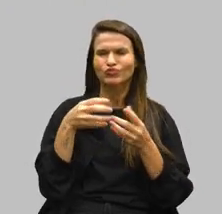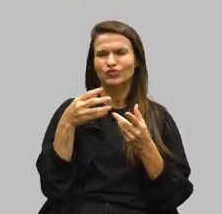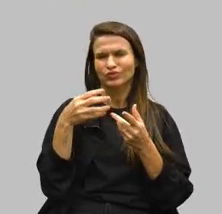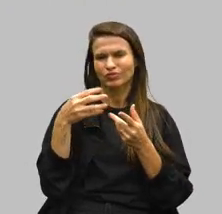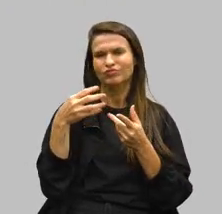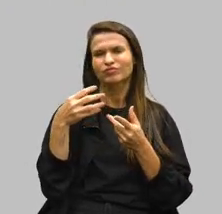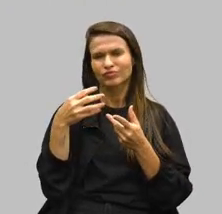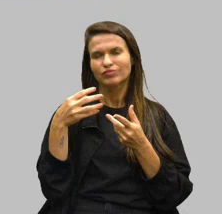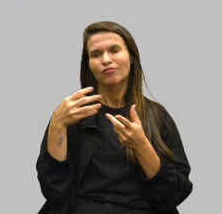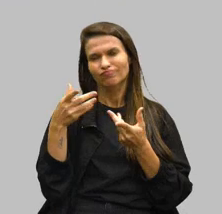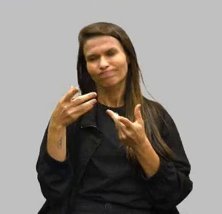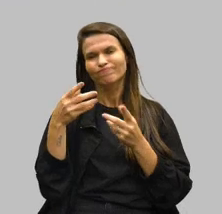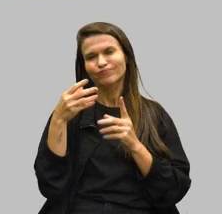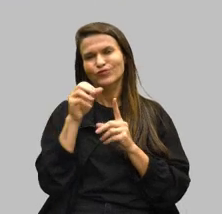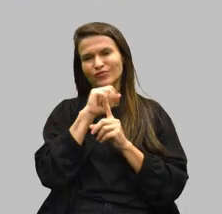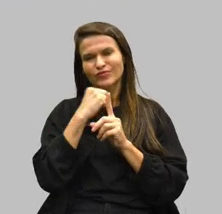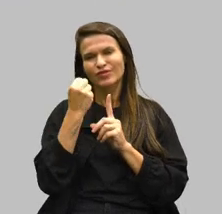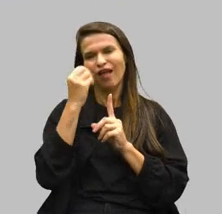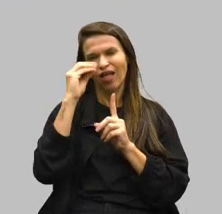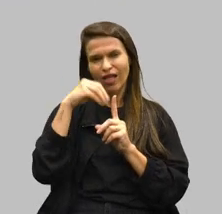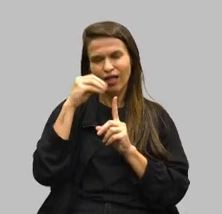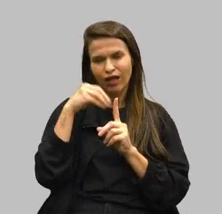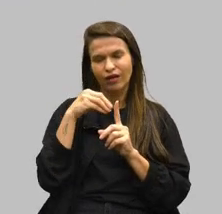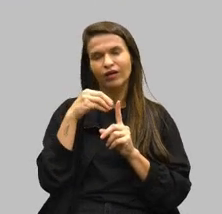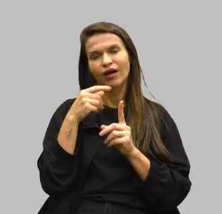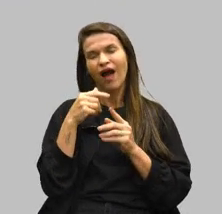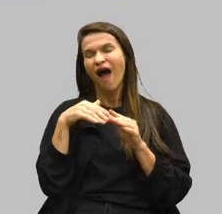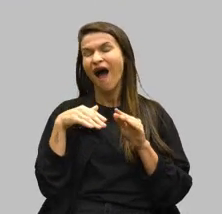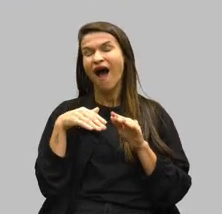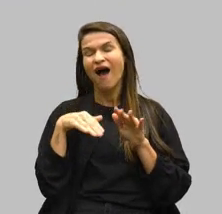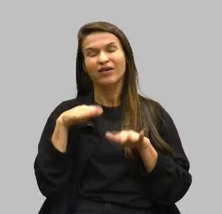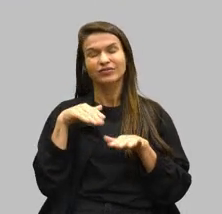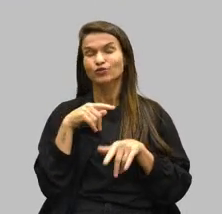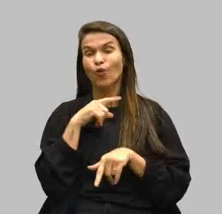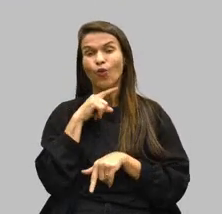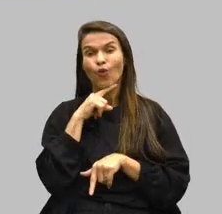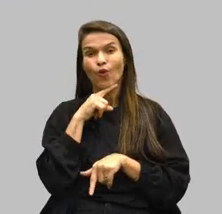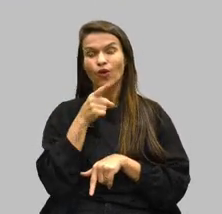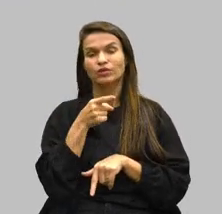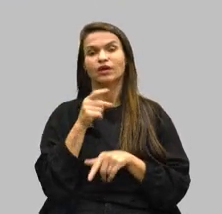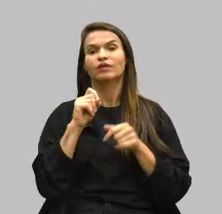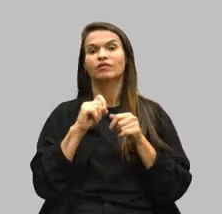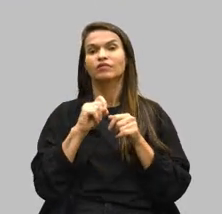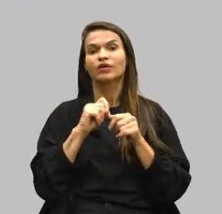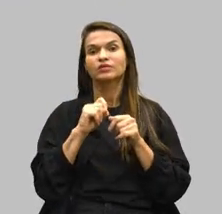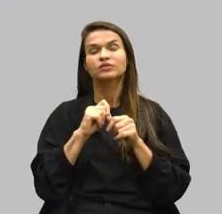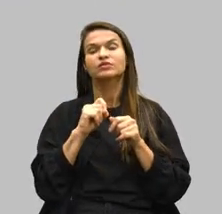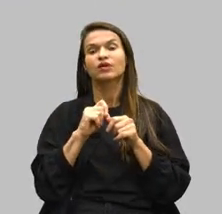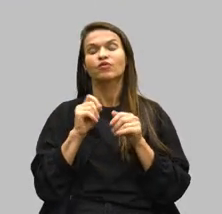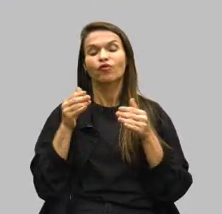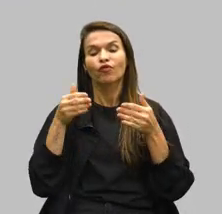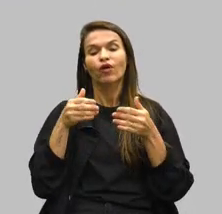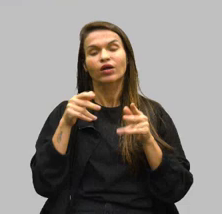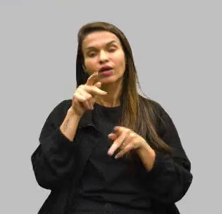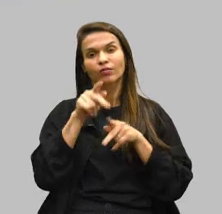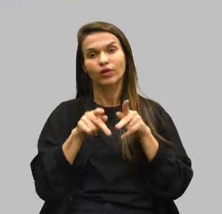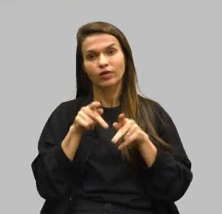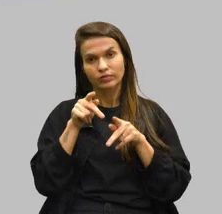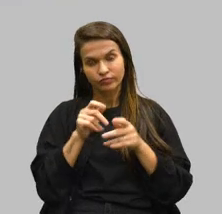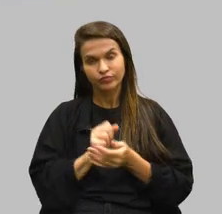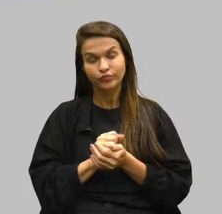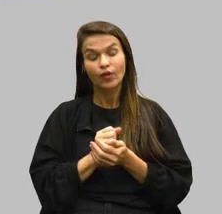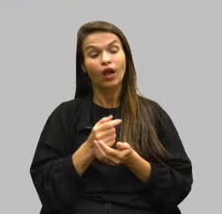vulnerabilidade o mínimo possível que às vezes a gente não consegue fazer para toda a população Eu queria que a senhora desse uma